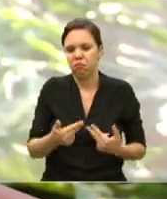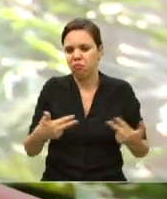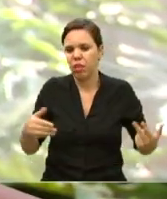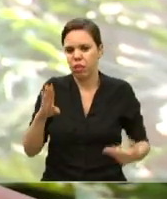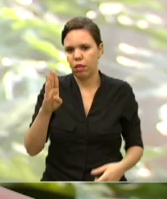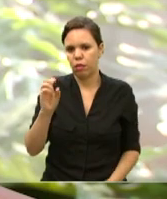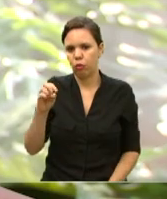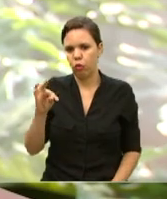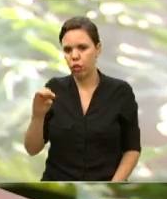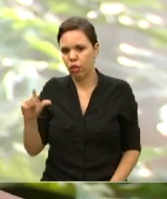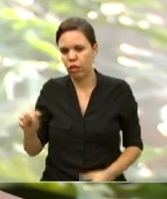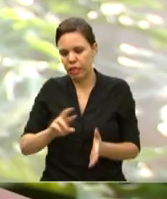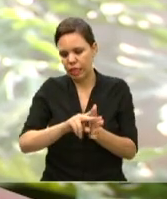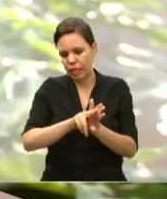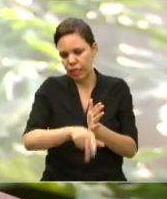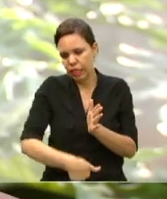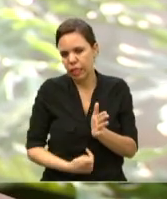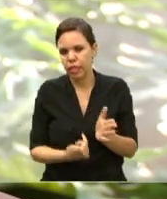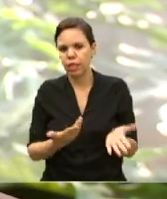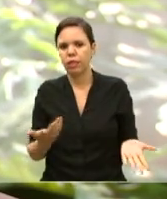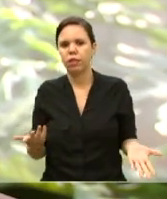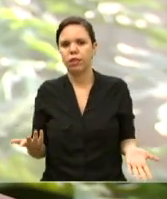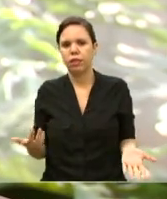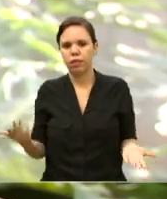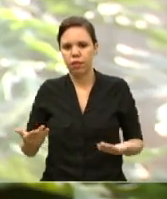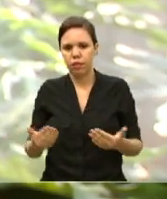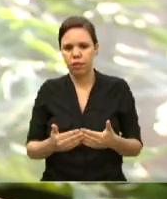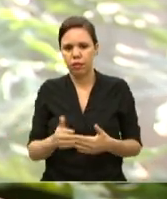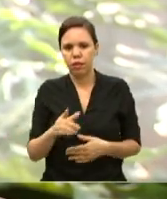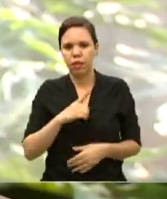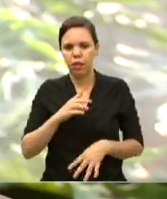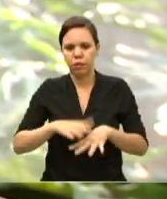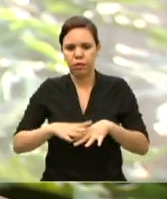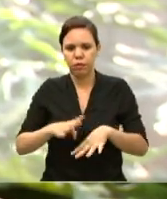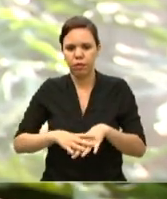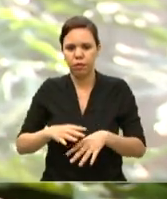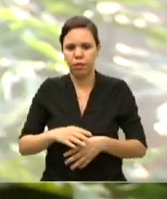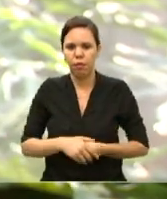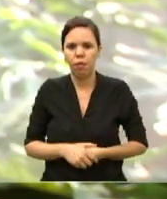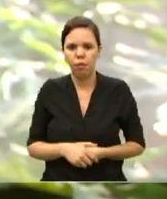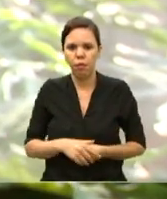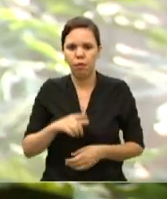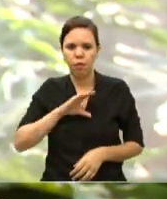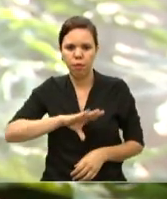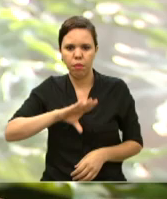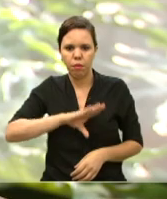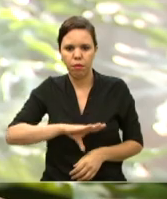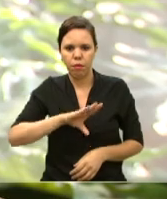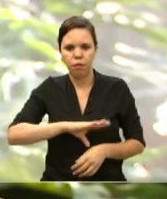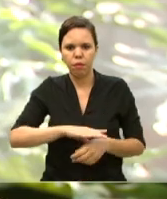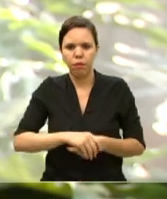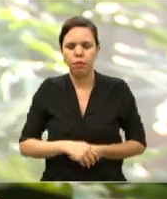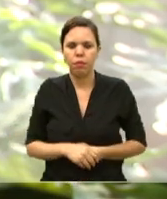botânica, a gente está na época de botânica agora, tem matemática, português,